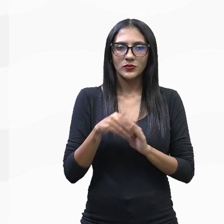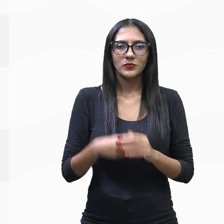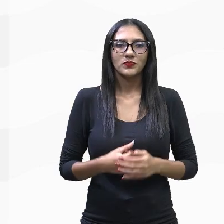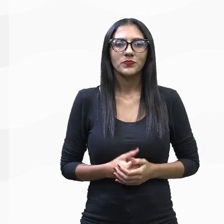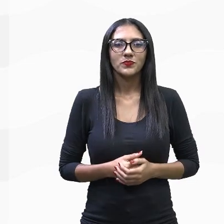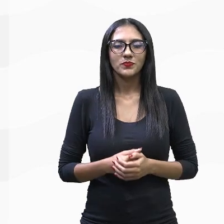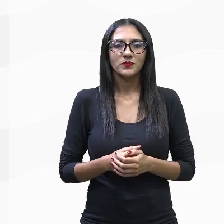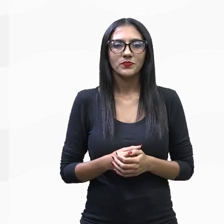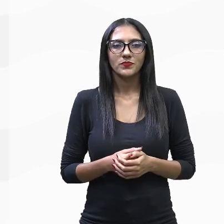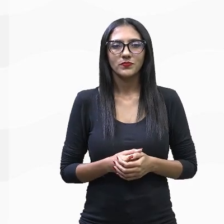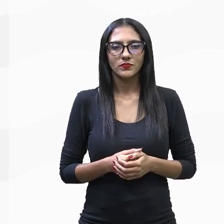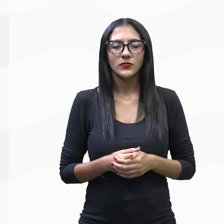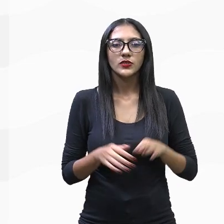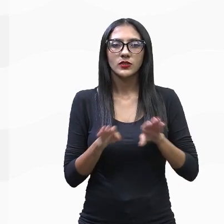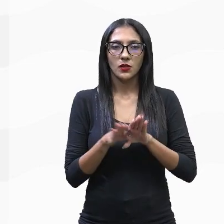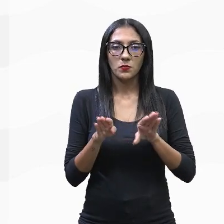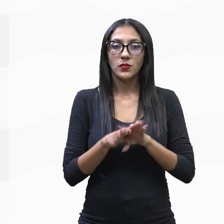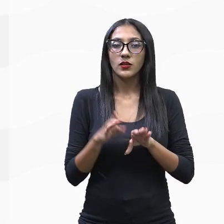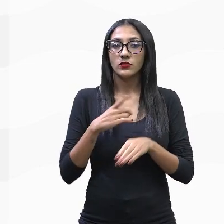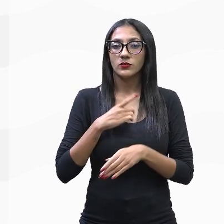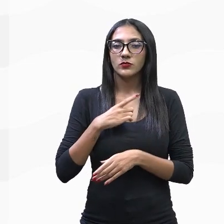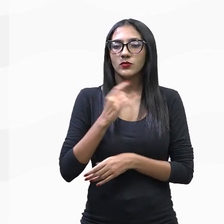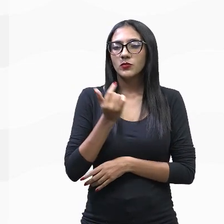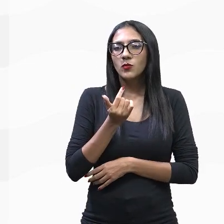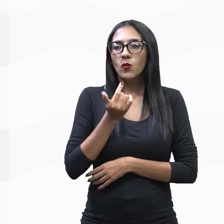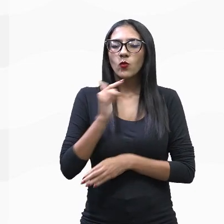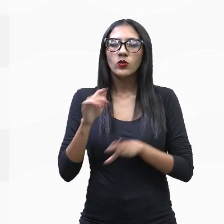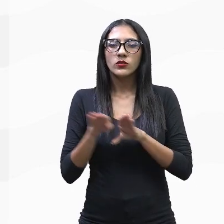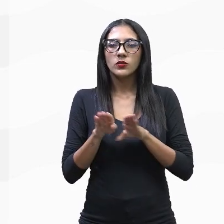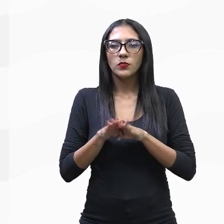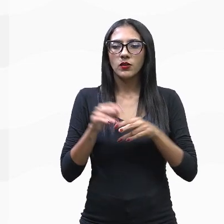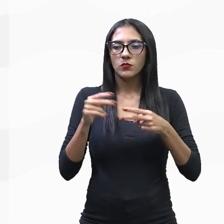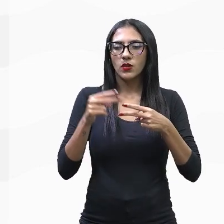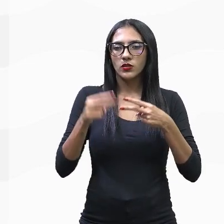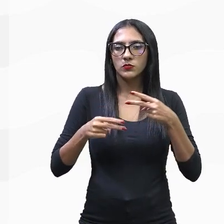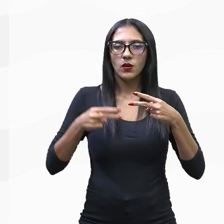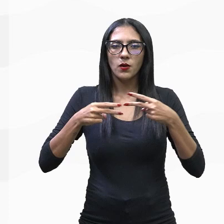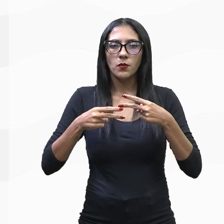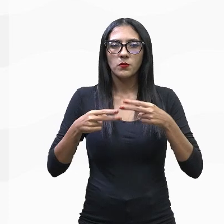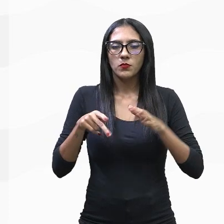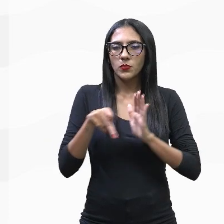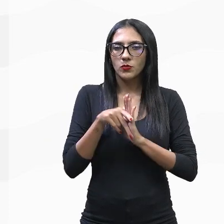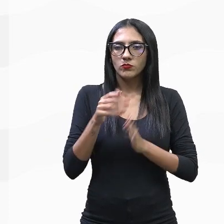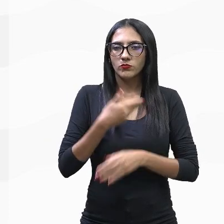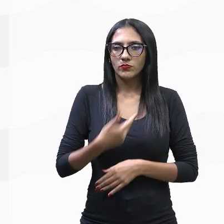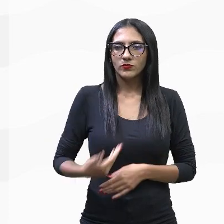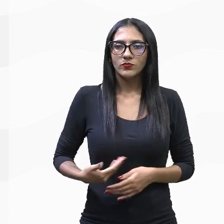ainda uma das ocupações que estão voltadas à administração pública, vejam só.